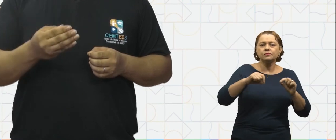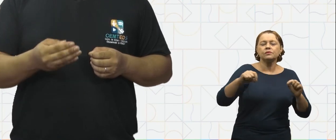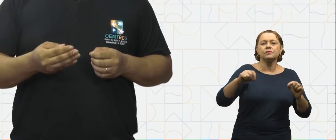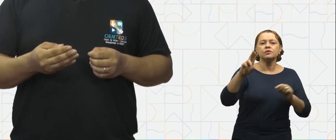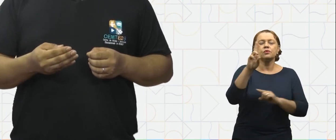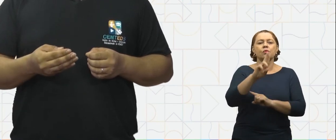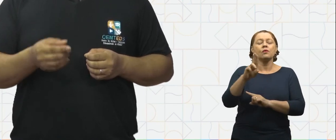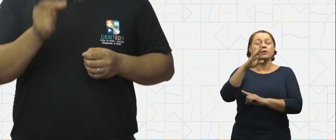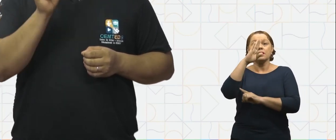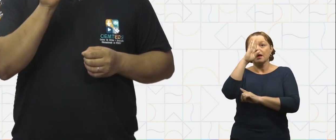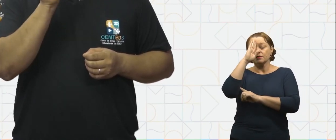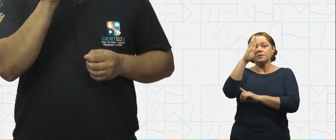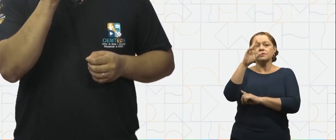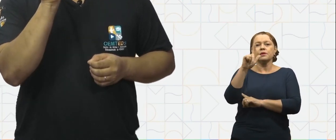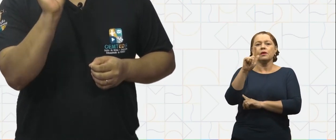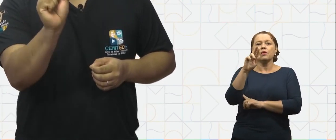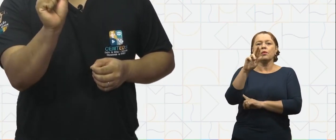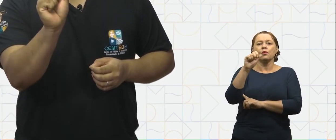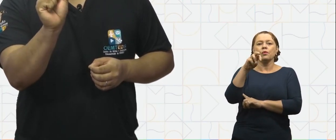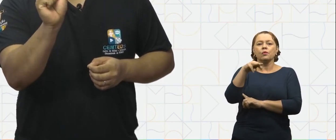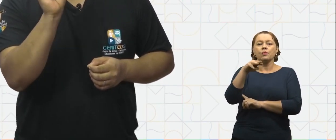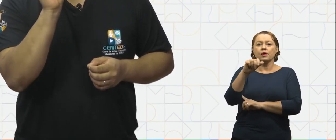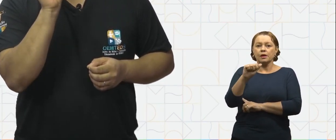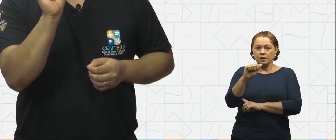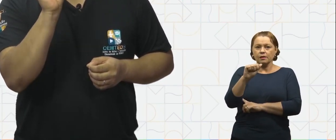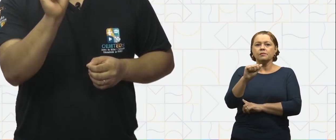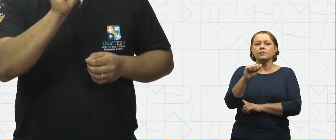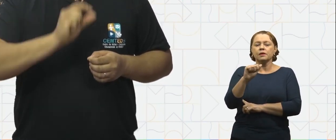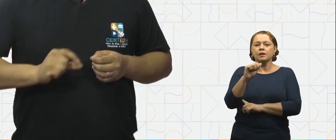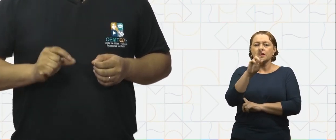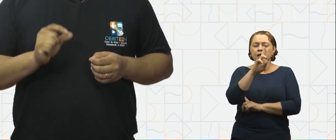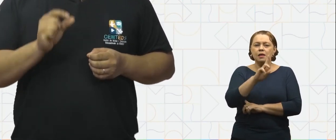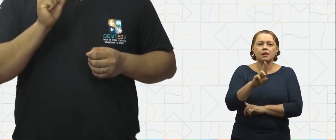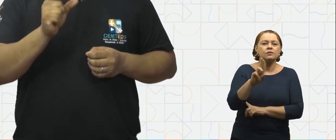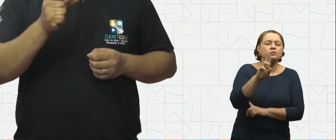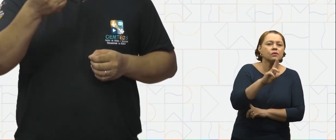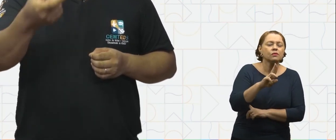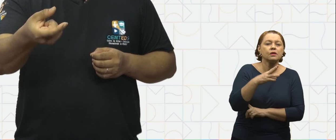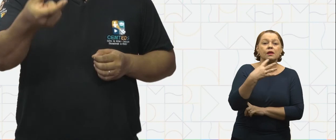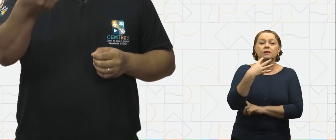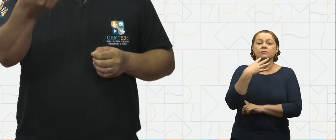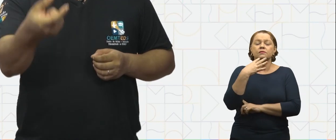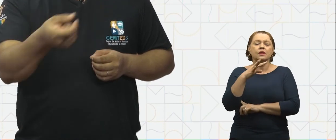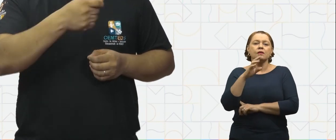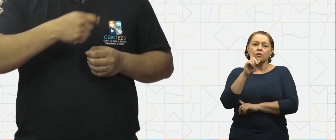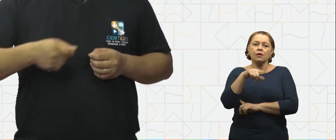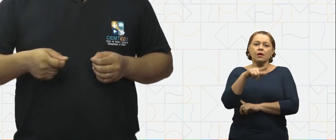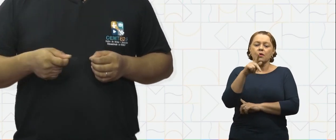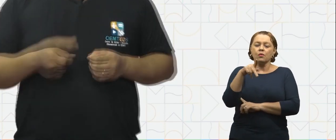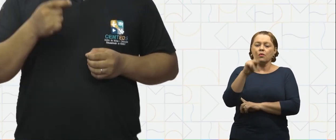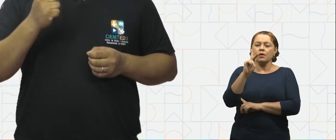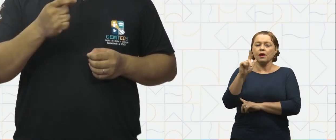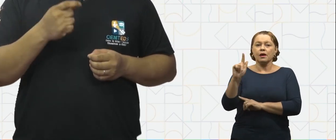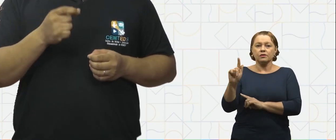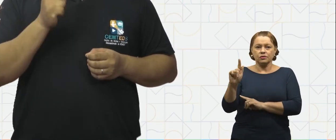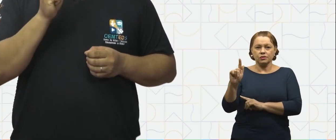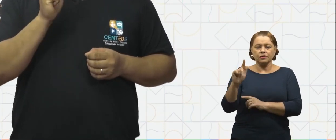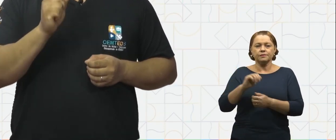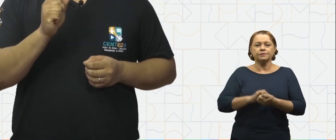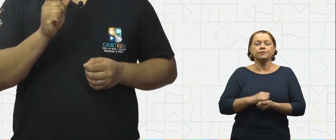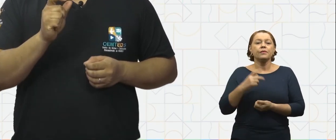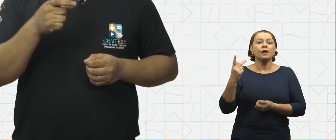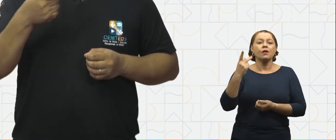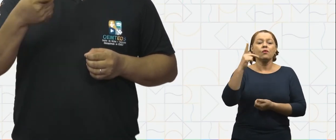a unidade principal, o grama, e a sua unidade mais comum é o quilograma. O valor